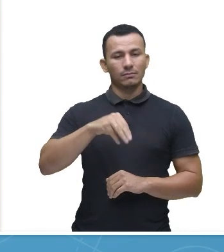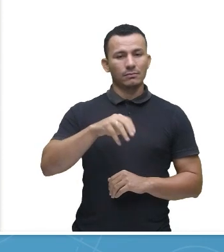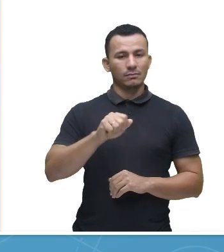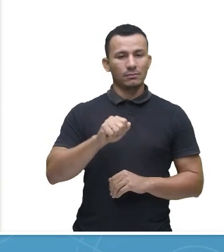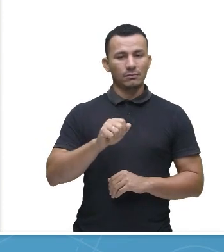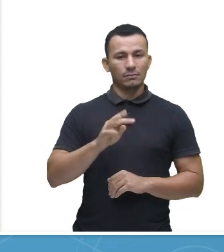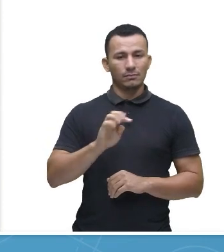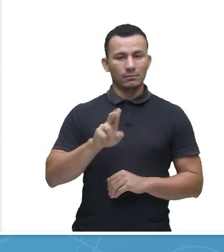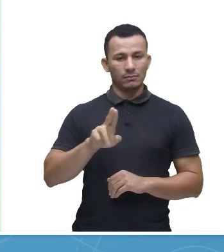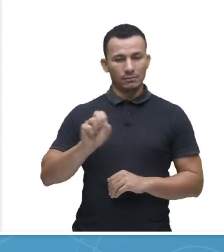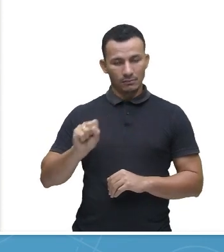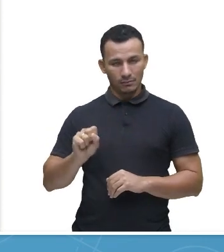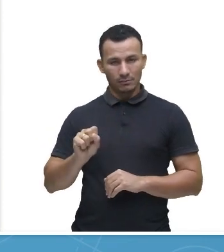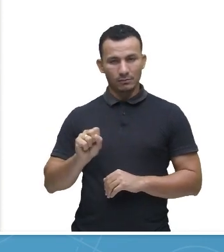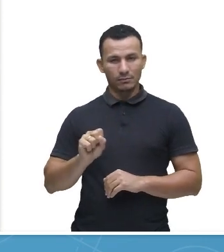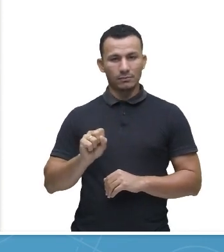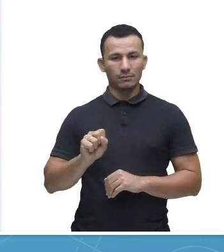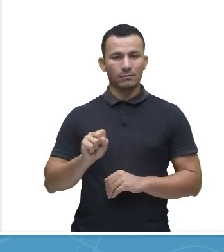Matheus.